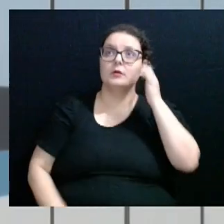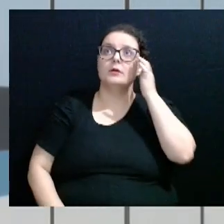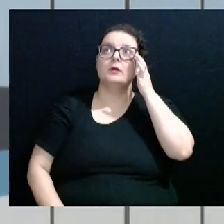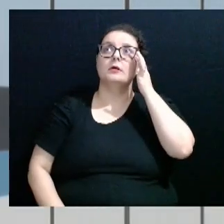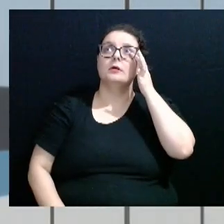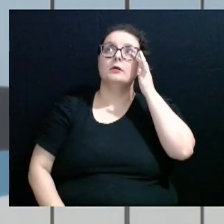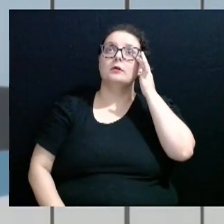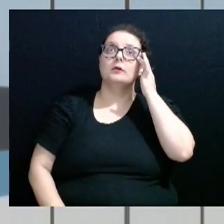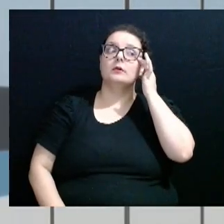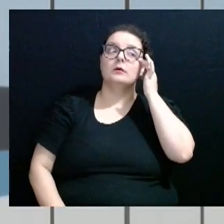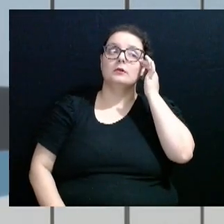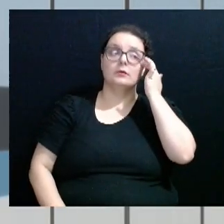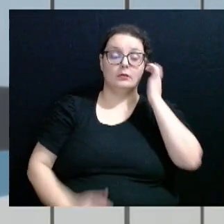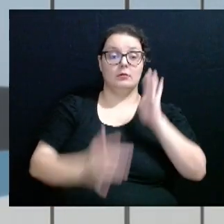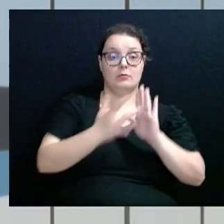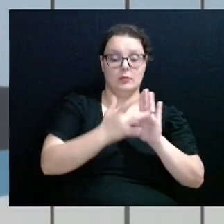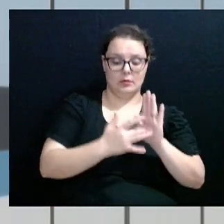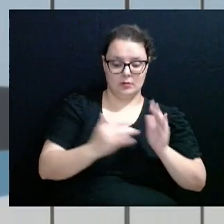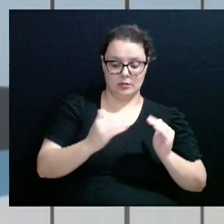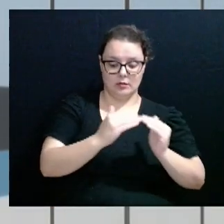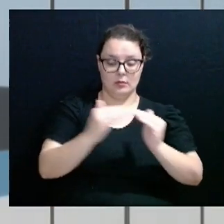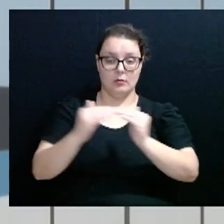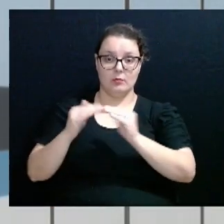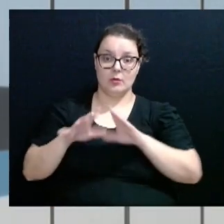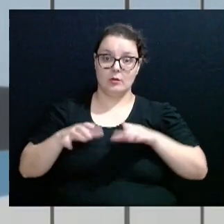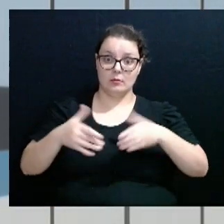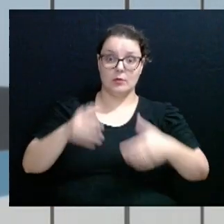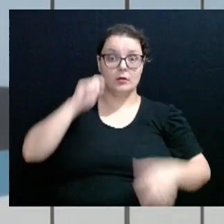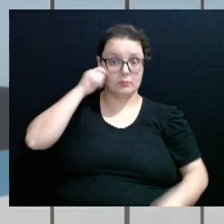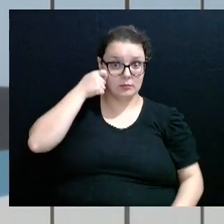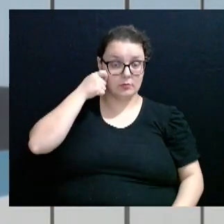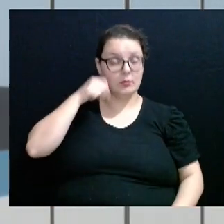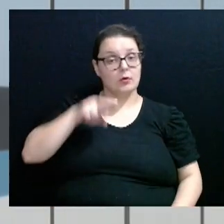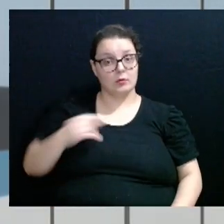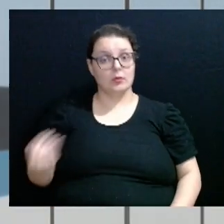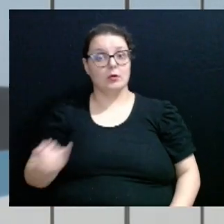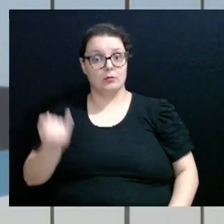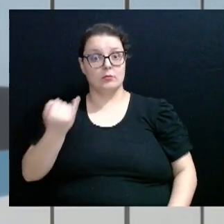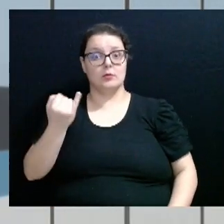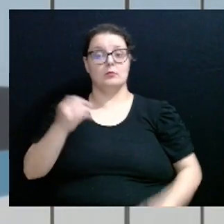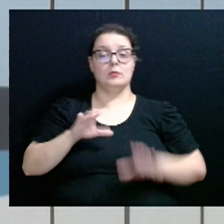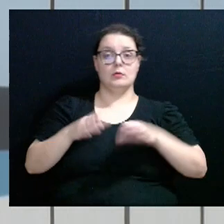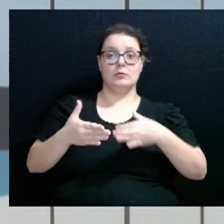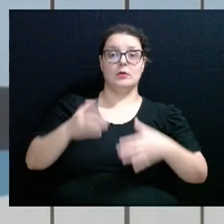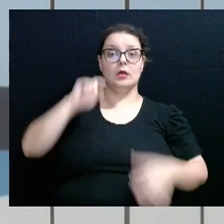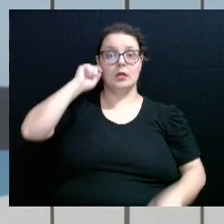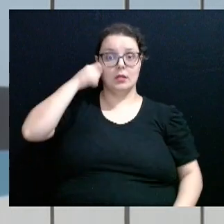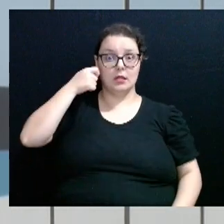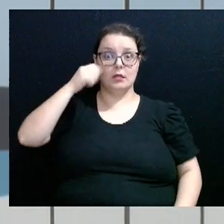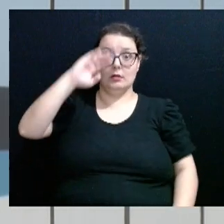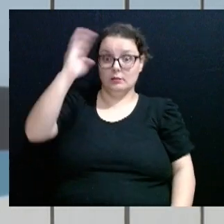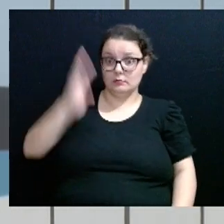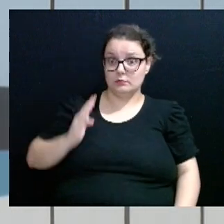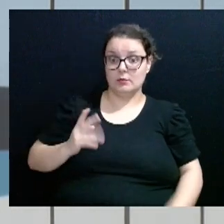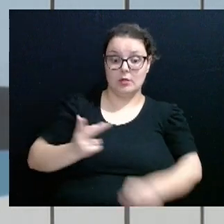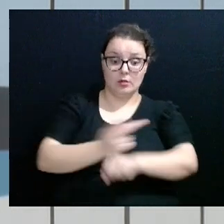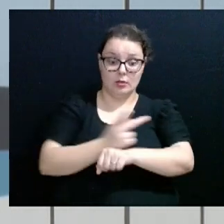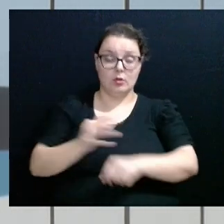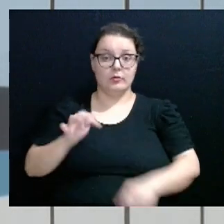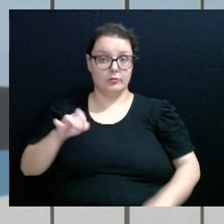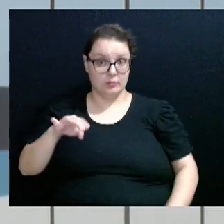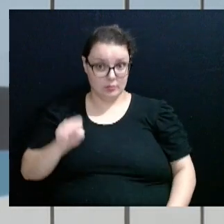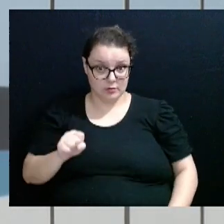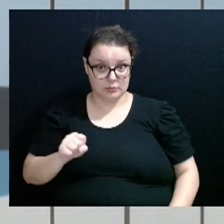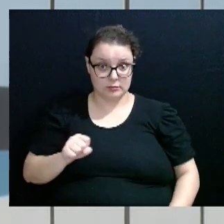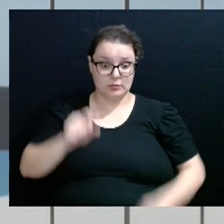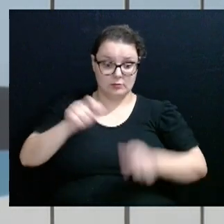com a comunidade negra ou que são relevantes para a comunidade negra do Brasil, e também buscam fontes, pessoas para serem entrevistadas,